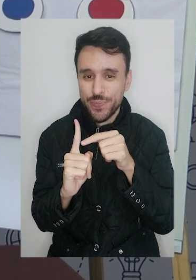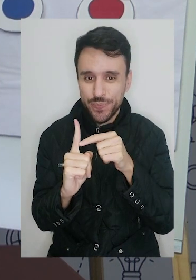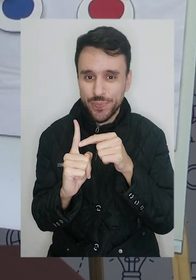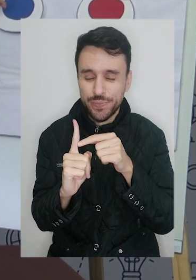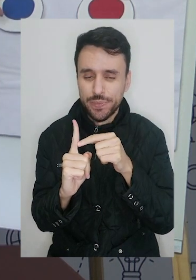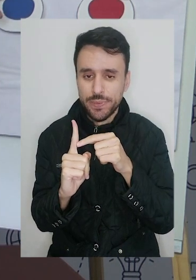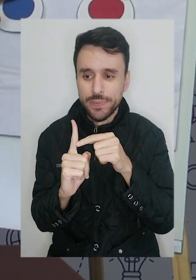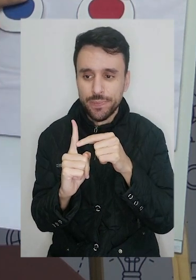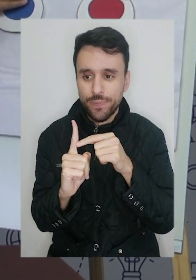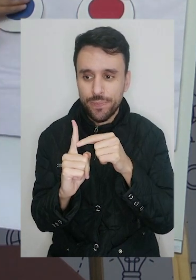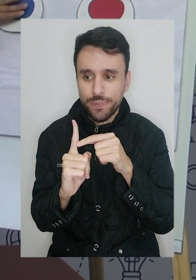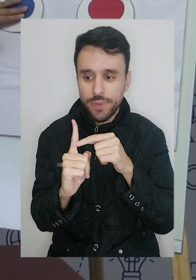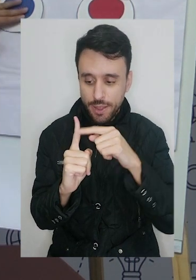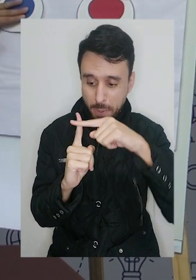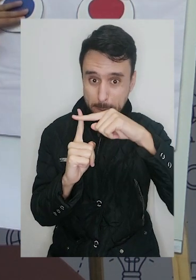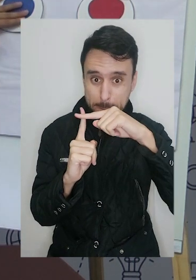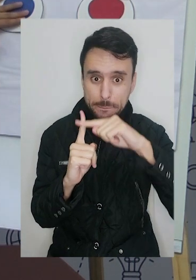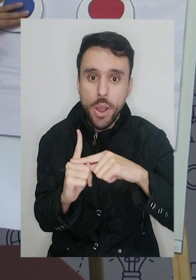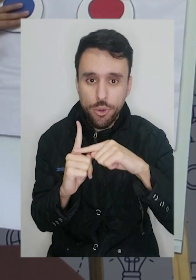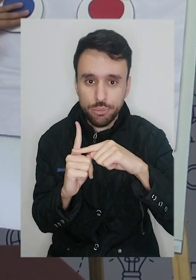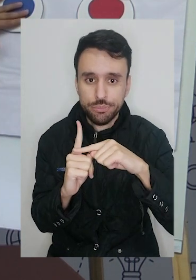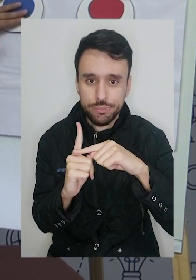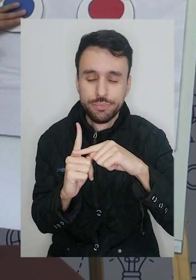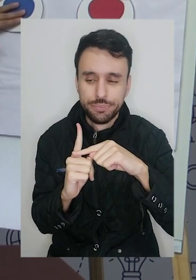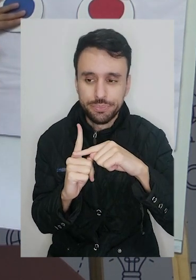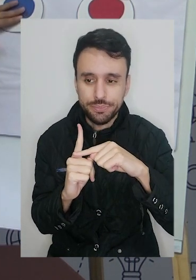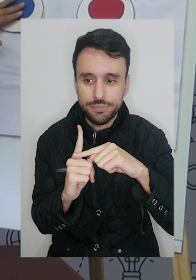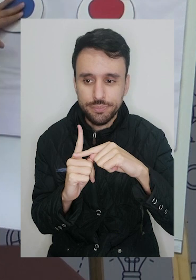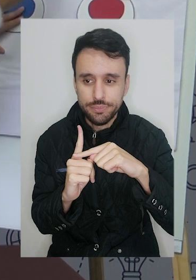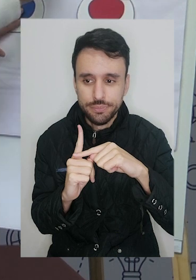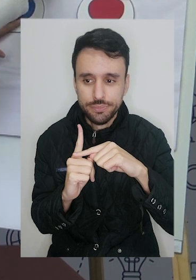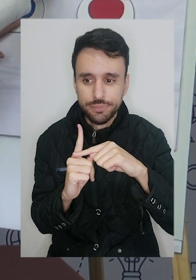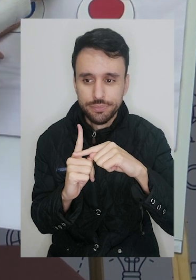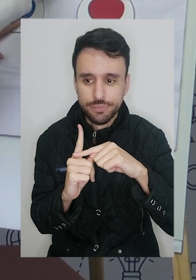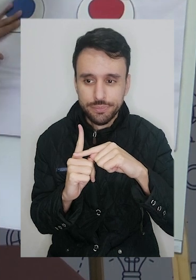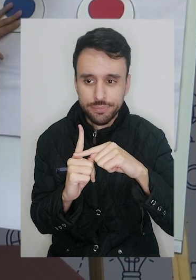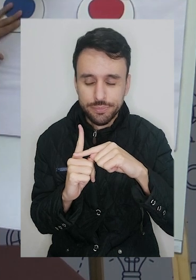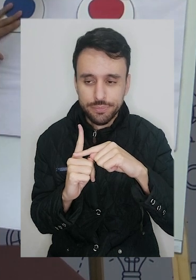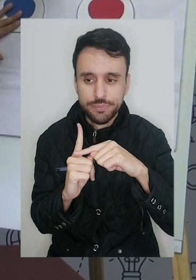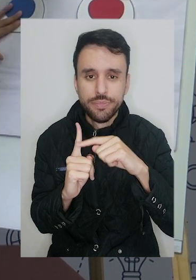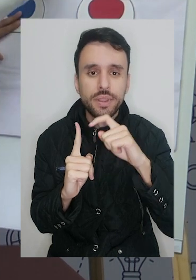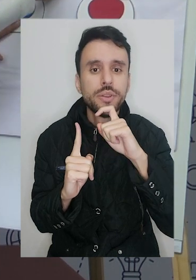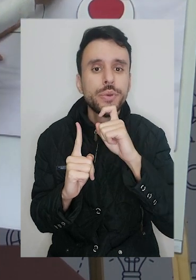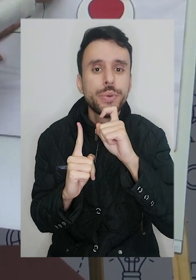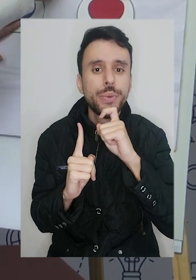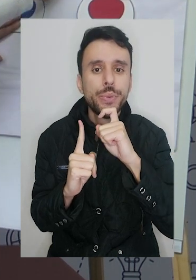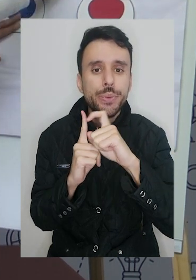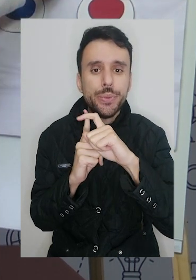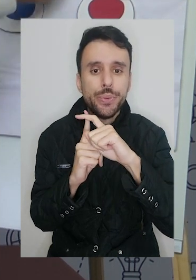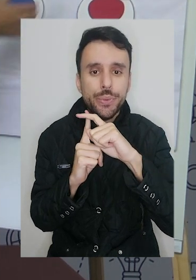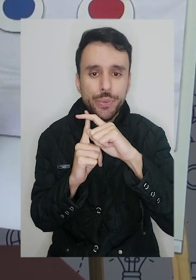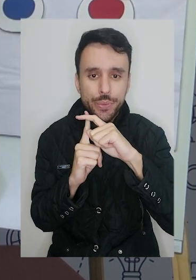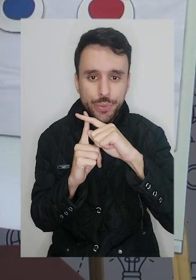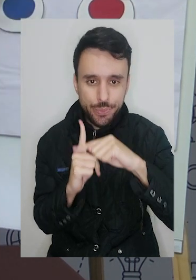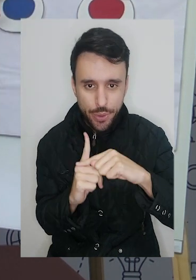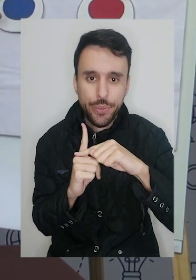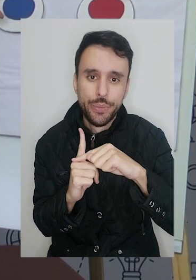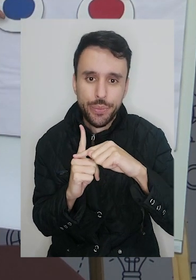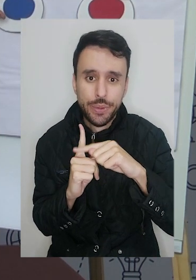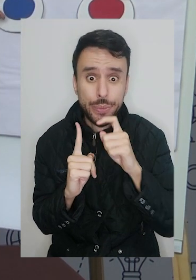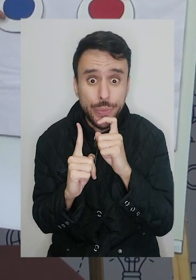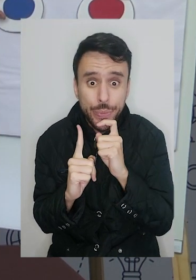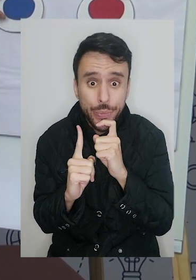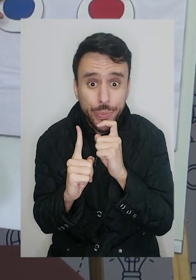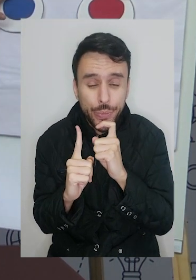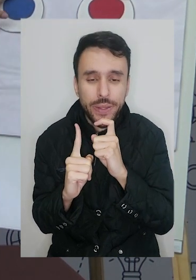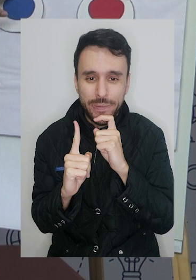temperatura desceu, ela caiu. Então, ela está baixa, ó. Está, ó, ela caiu. Está